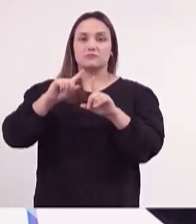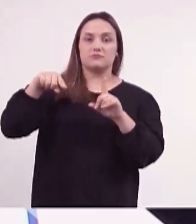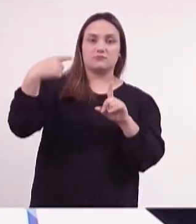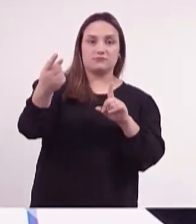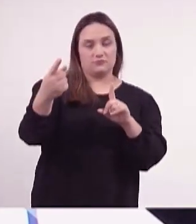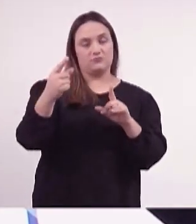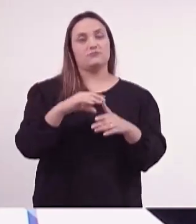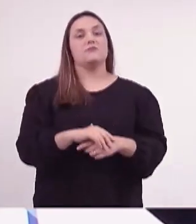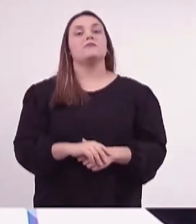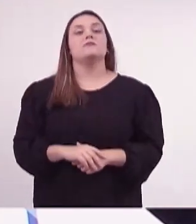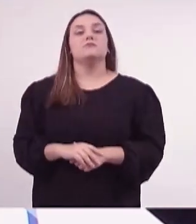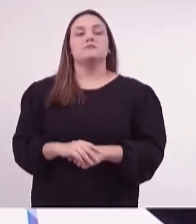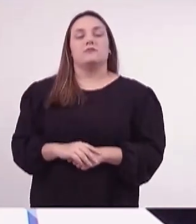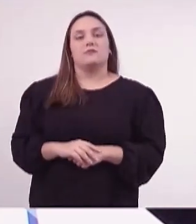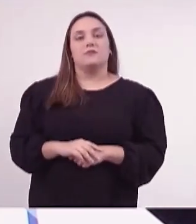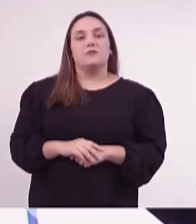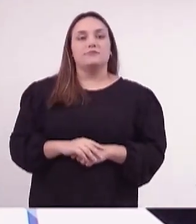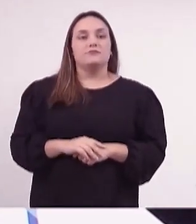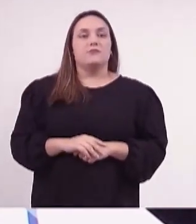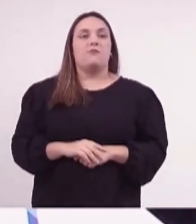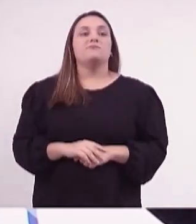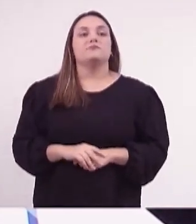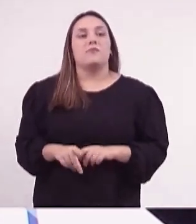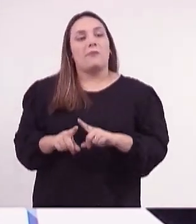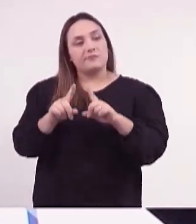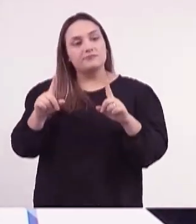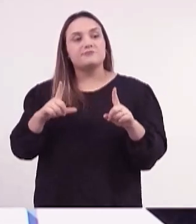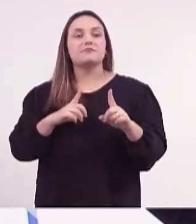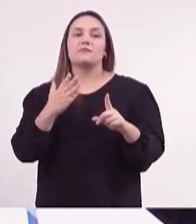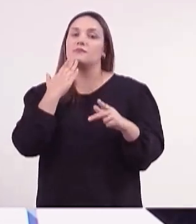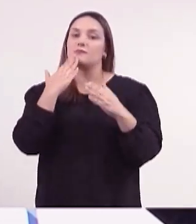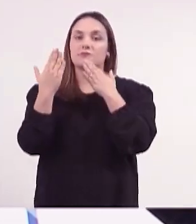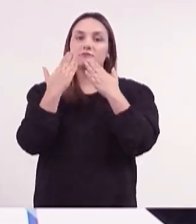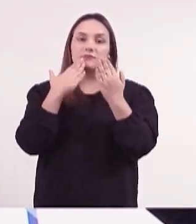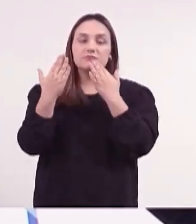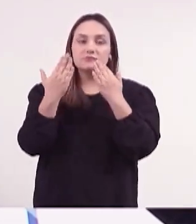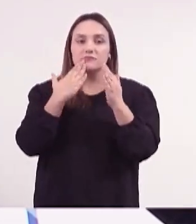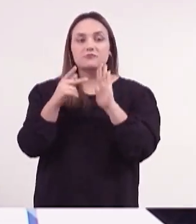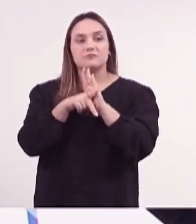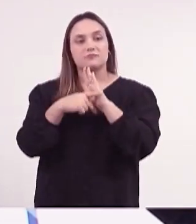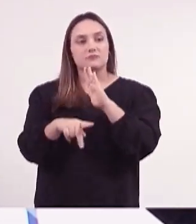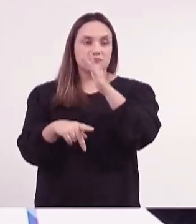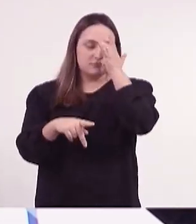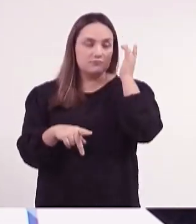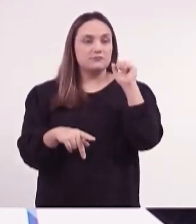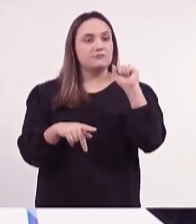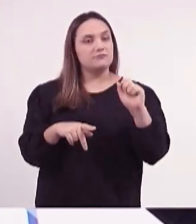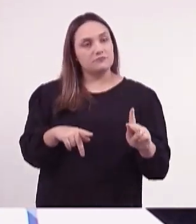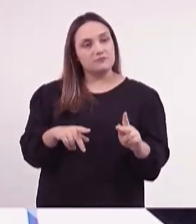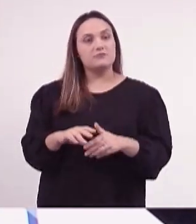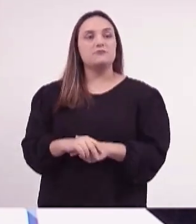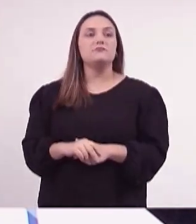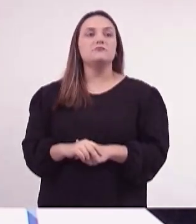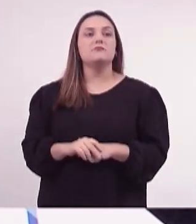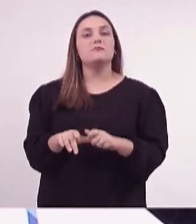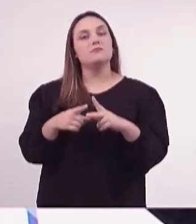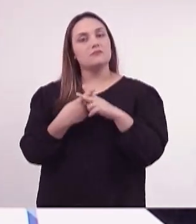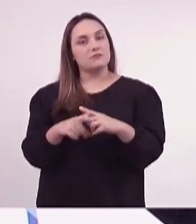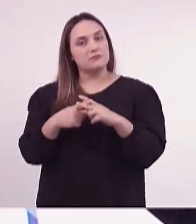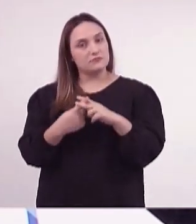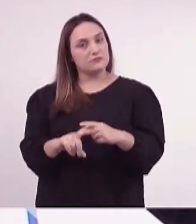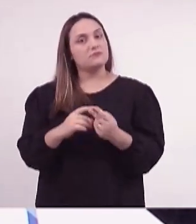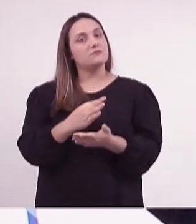subsequente da publicação. E, atendendo a uma reivindicação dos aposentados, foi feita